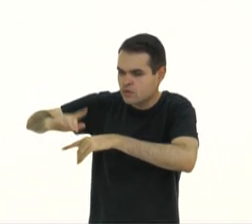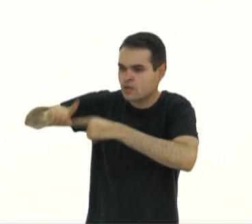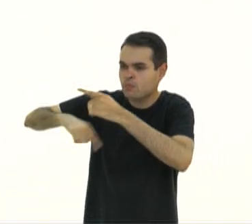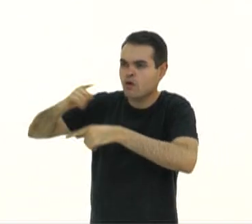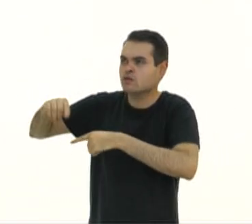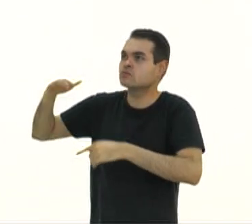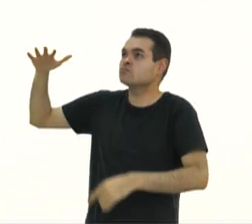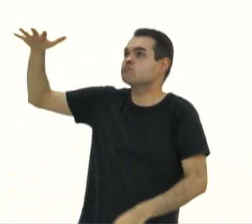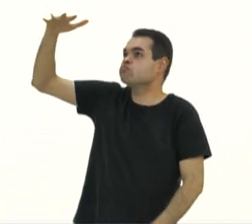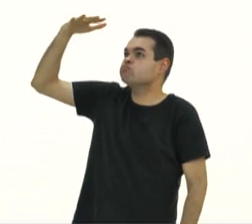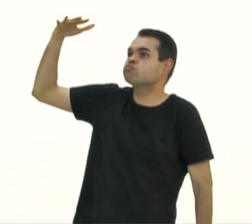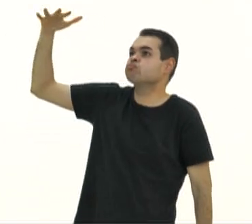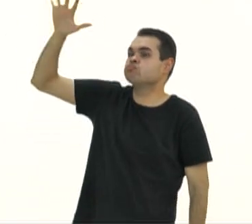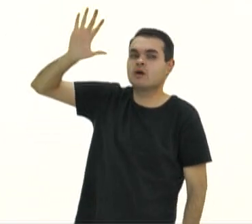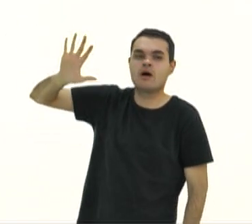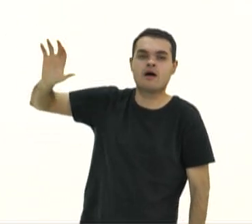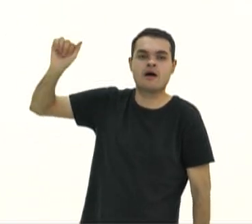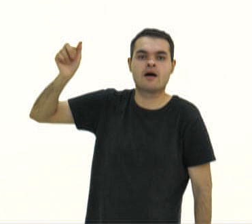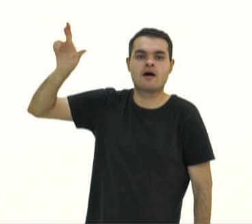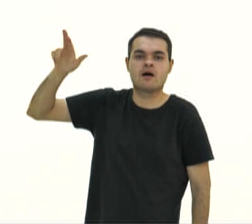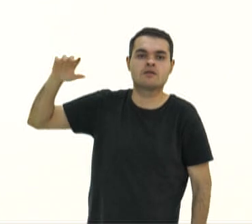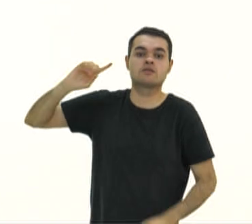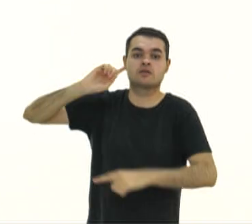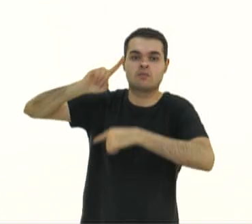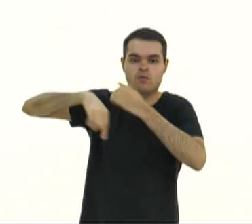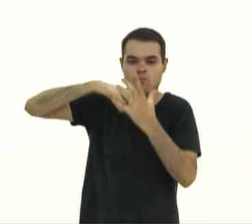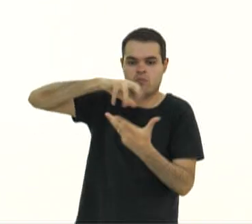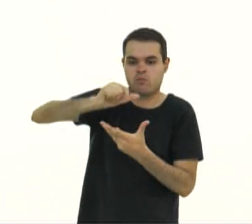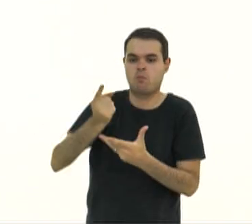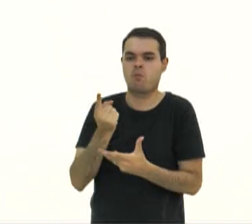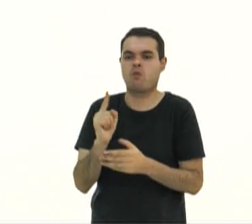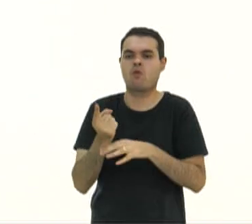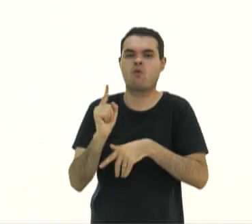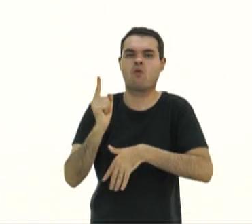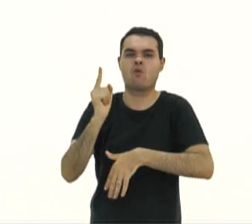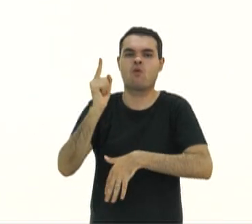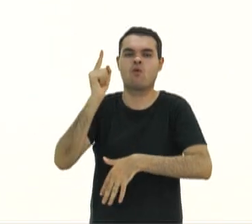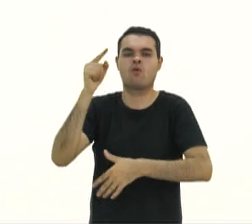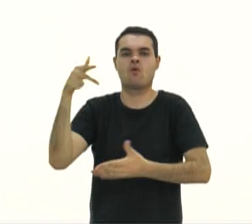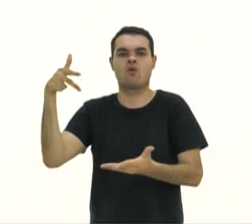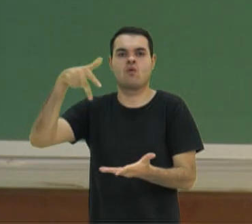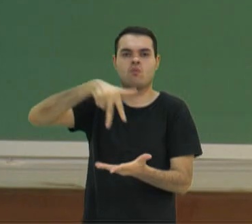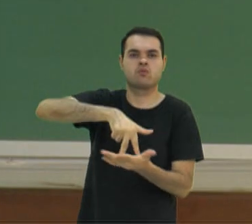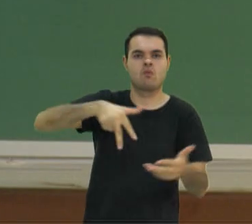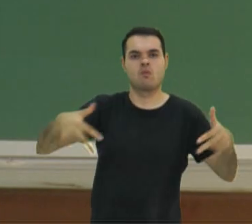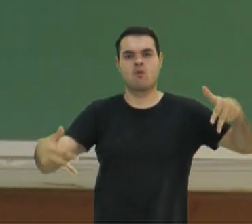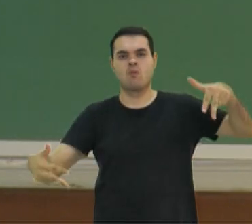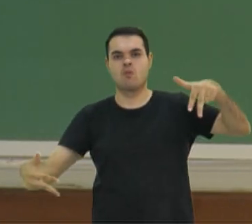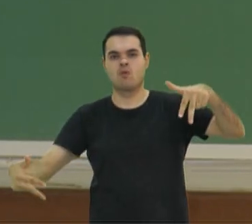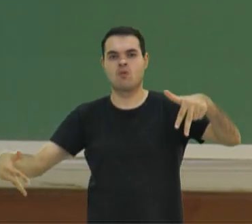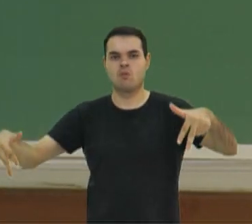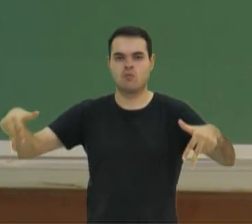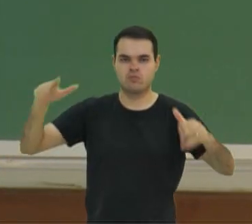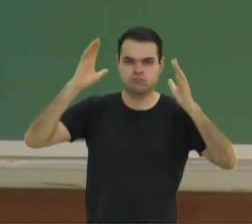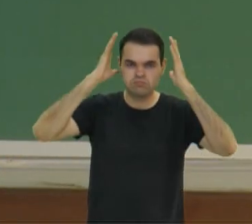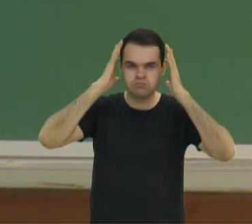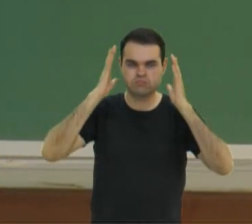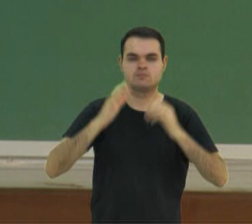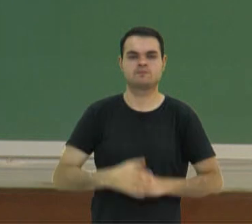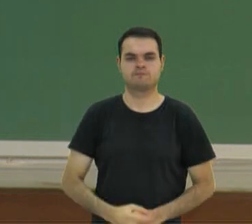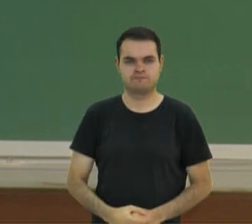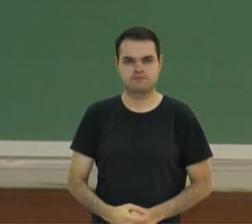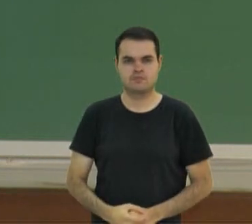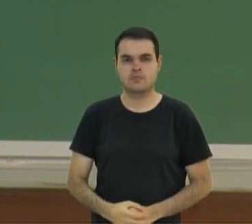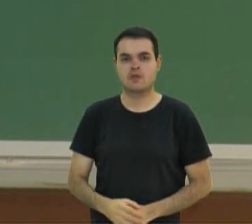aéreos e continuando a conquista espacial representada pelo astronauta. Certo? Eu quero que vocês vejam, né, como é que foi